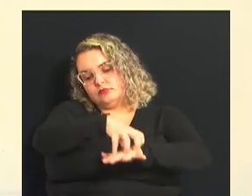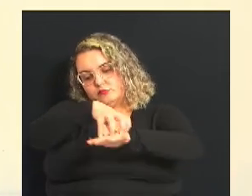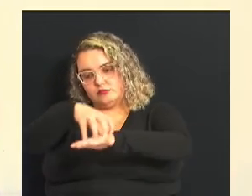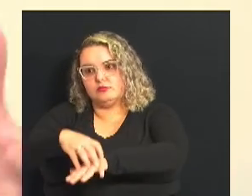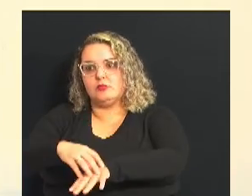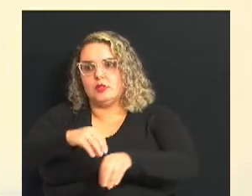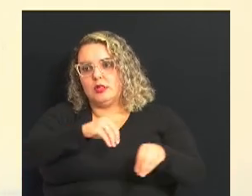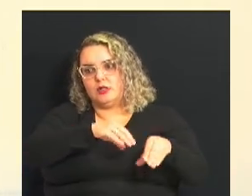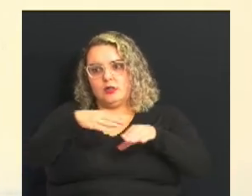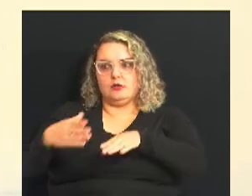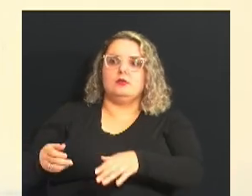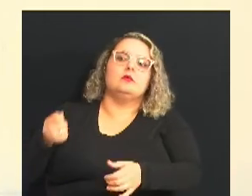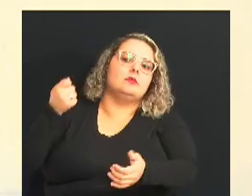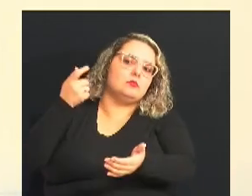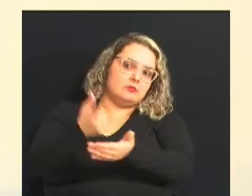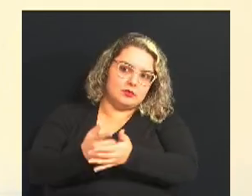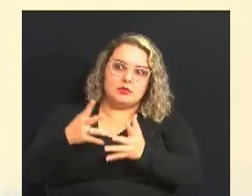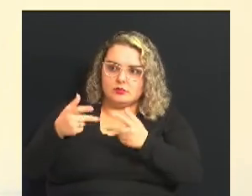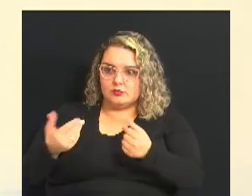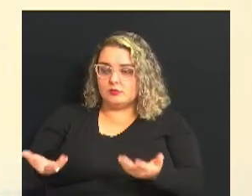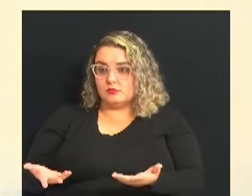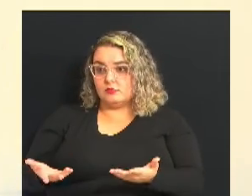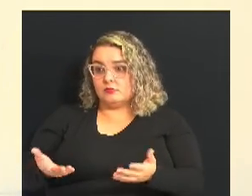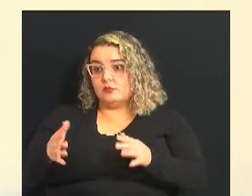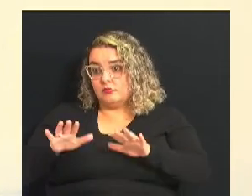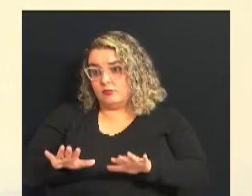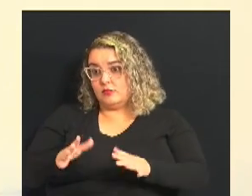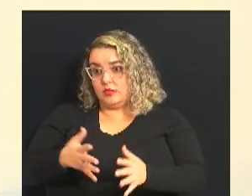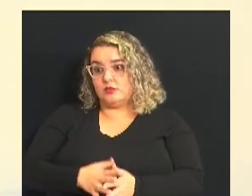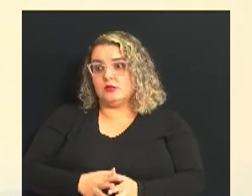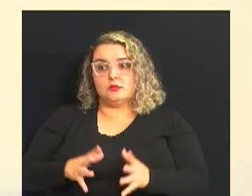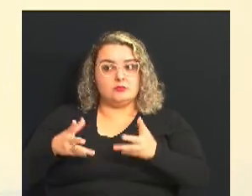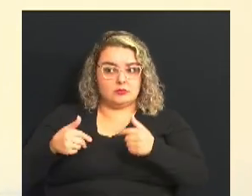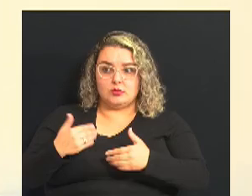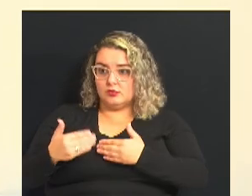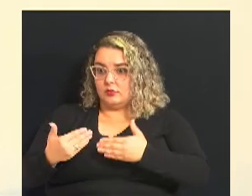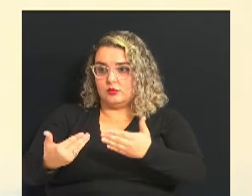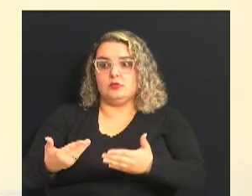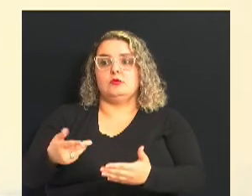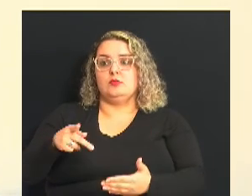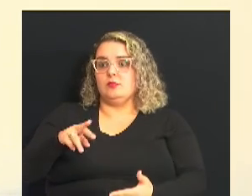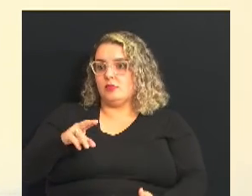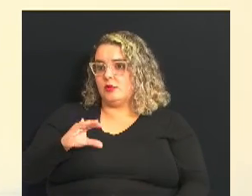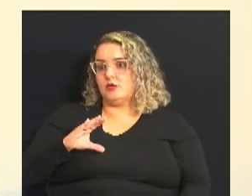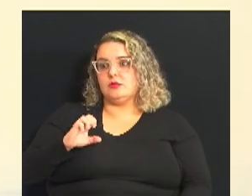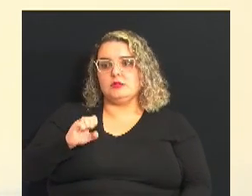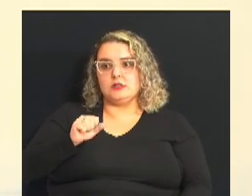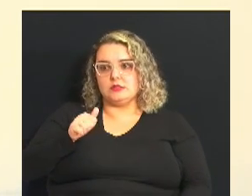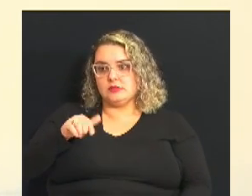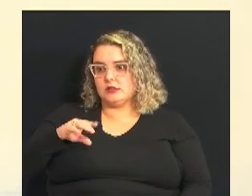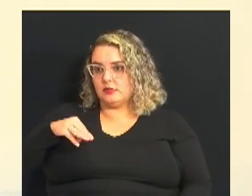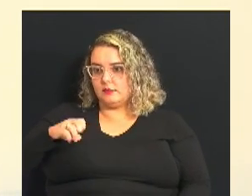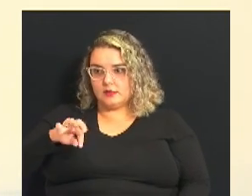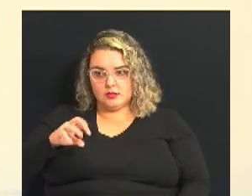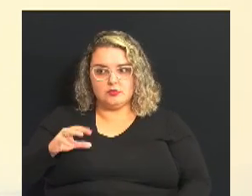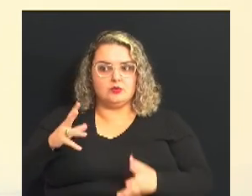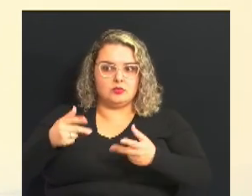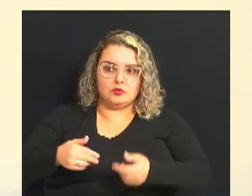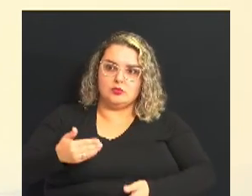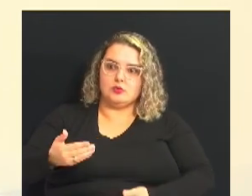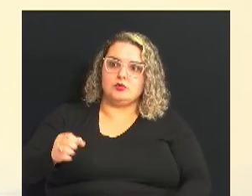fazendo cabeamentos e tudo mais. Mas ali que fica todo o processamento nosso. Todos os servidores,